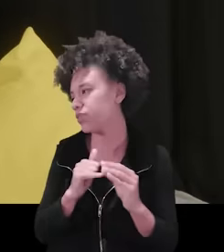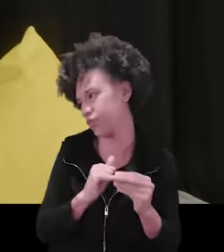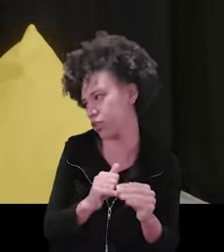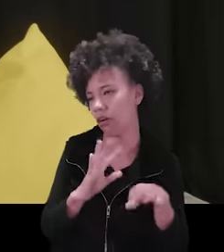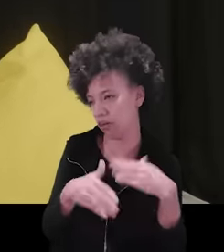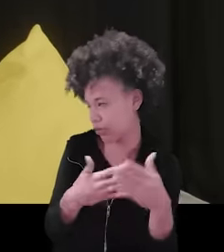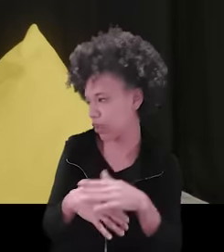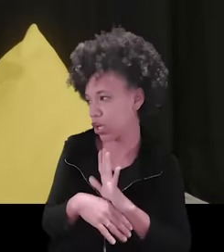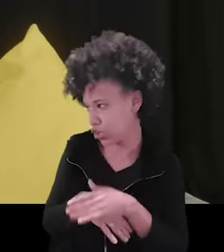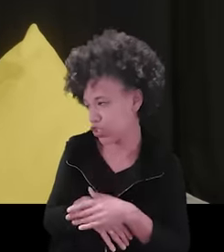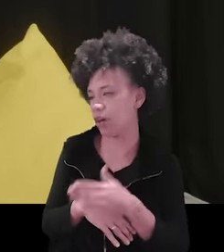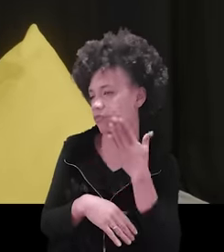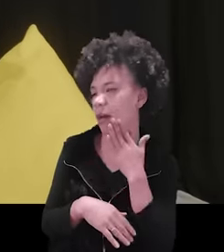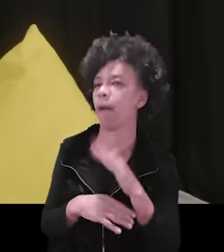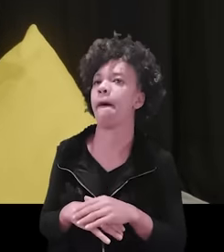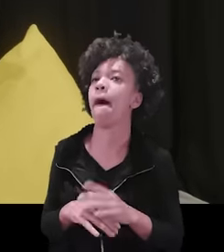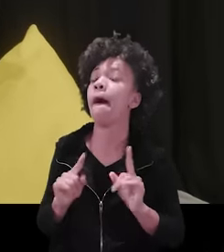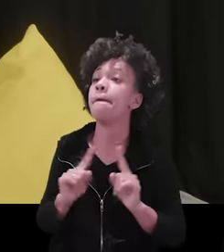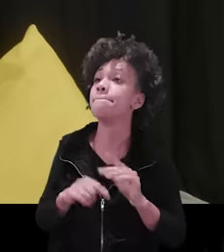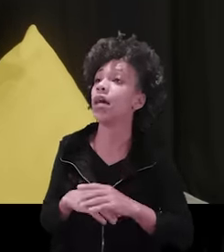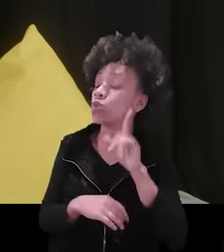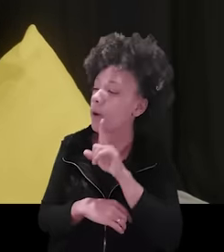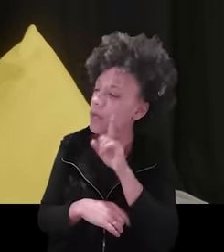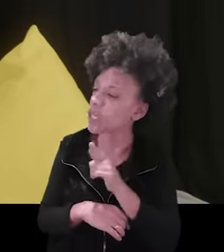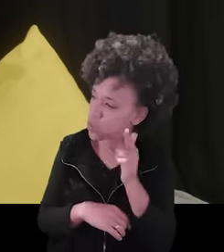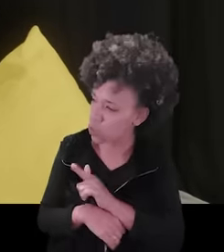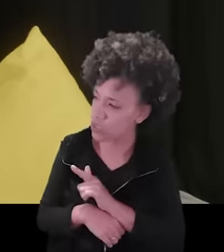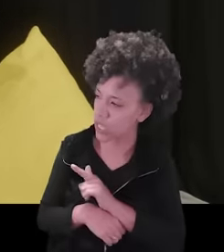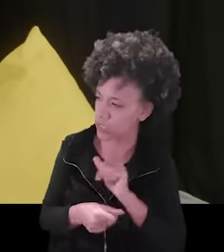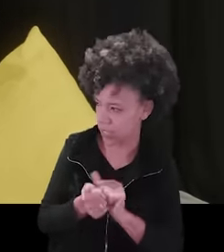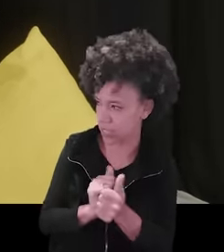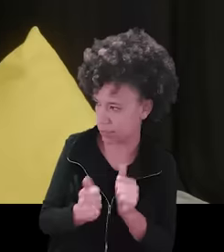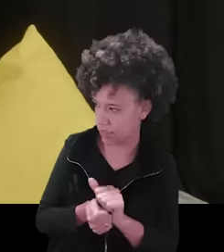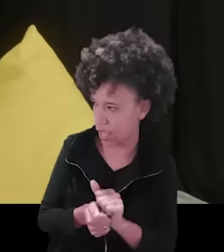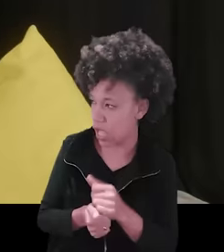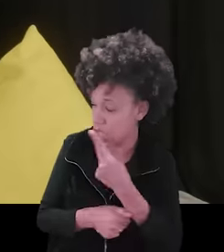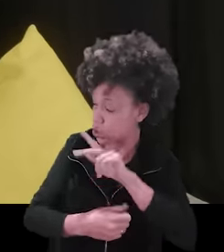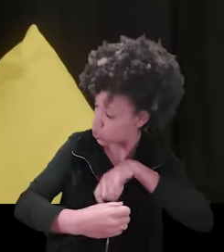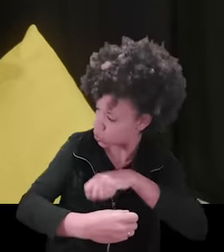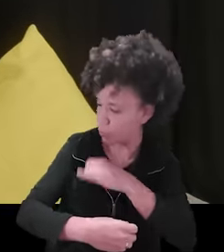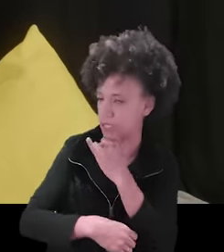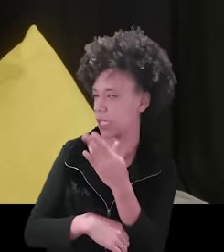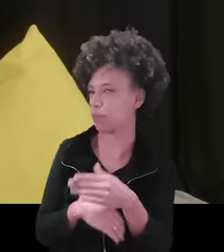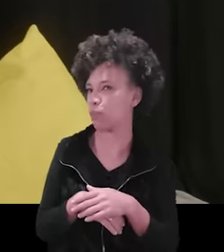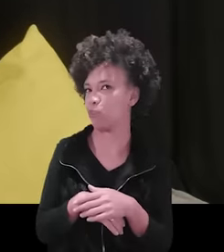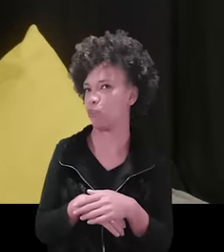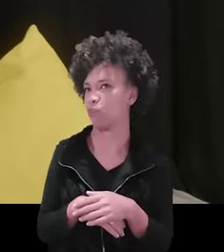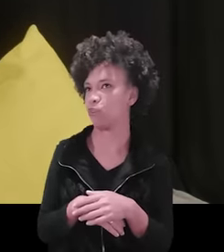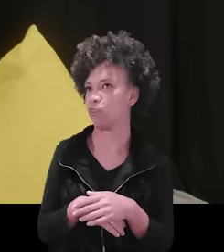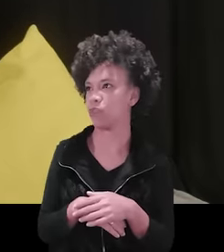do arroz é aquela groselha tudo que a gente já ouviu muitas vezes mais um americano ele consegue se adaptar a tua culinária